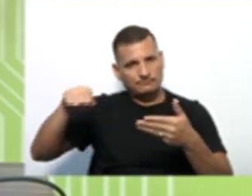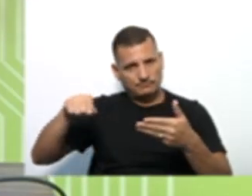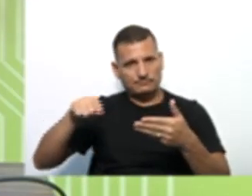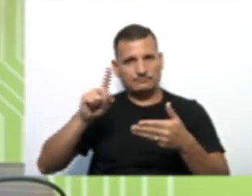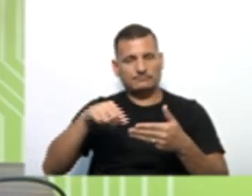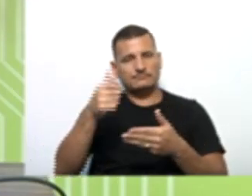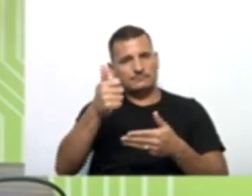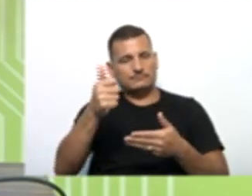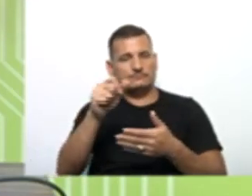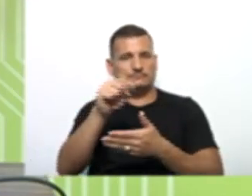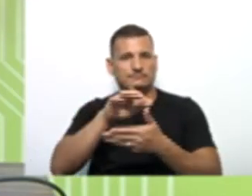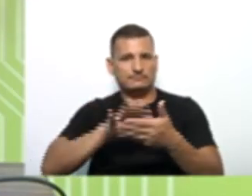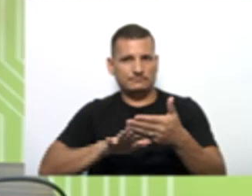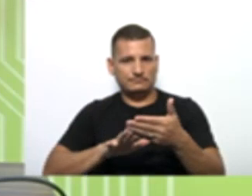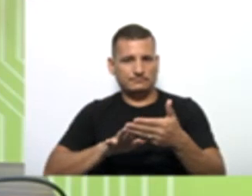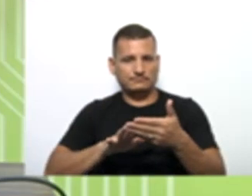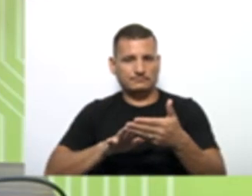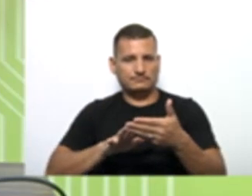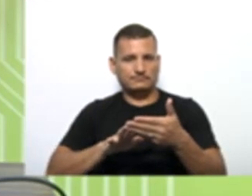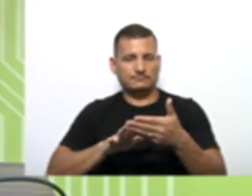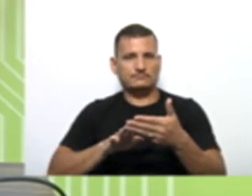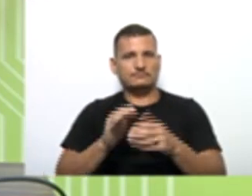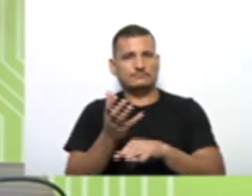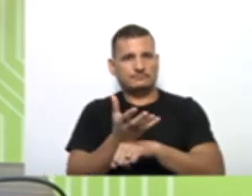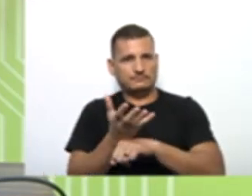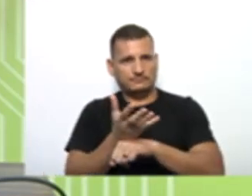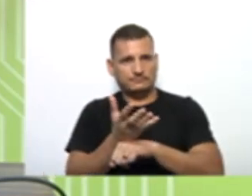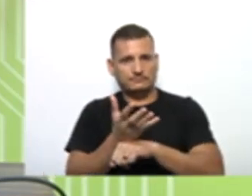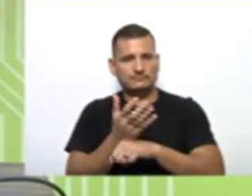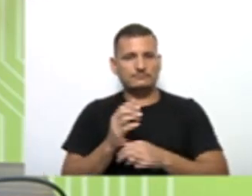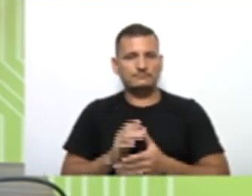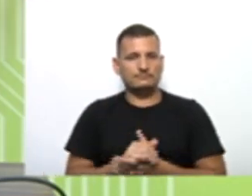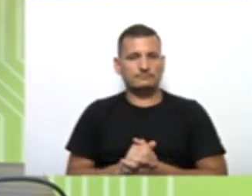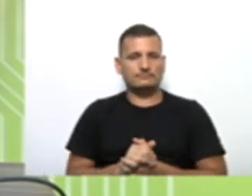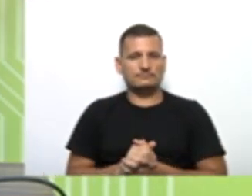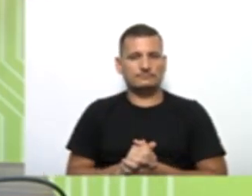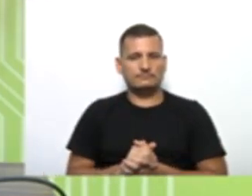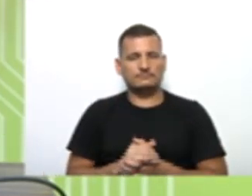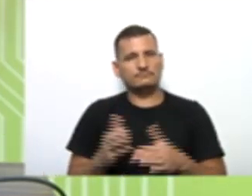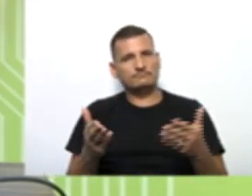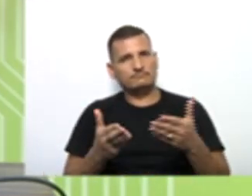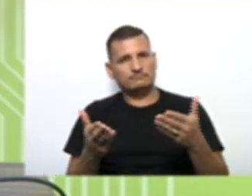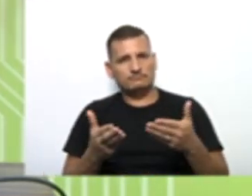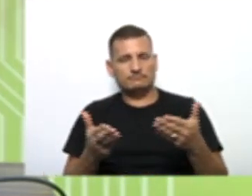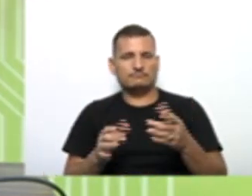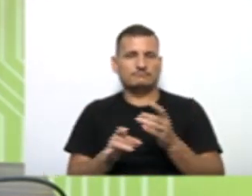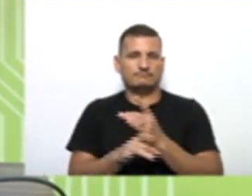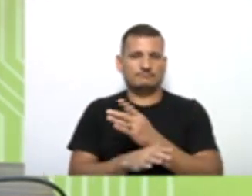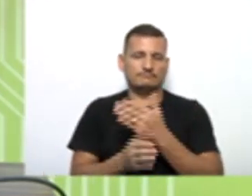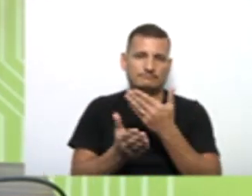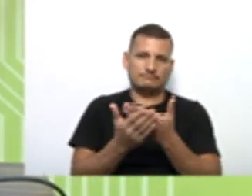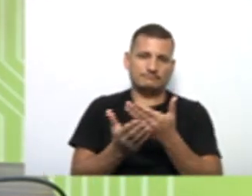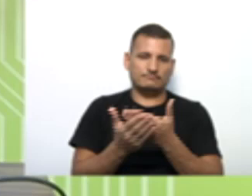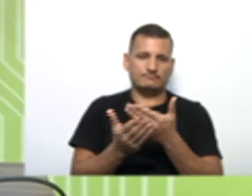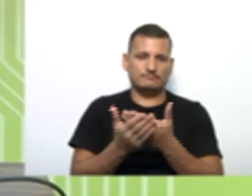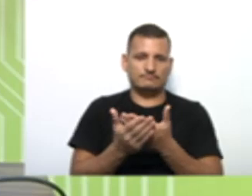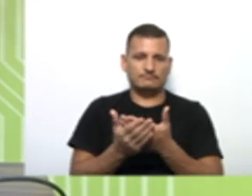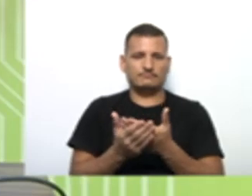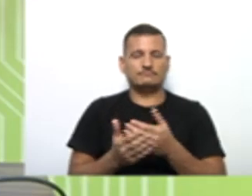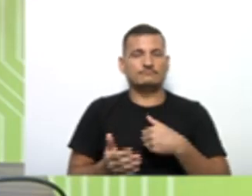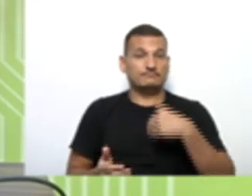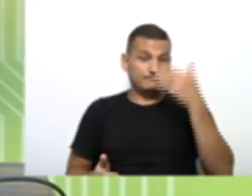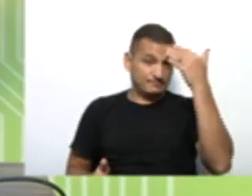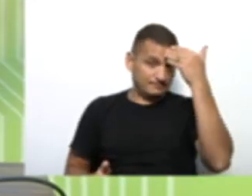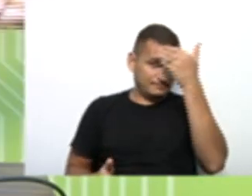a primeira atividade da nossa disciplina. Nós encerramos por aqui. Gostaria de